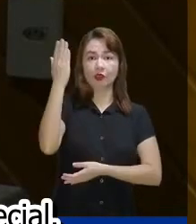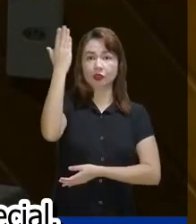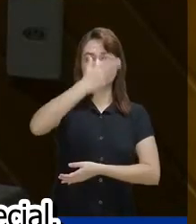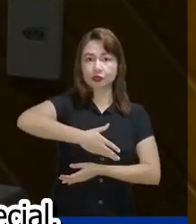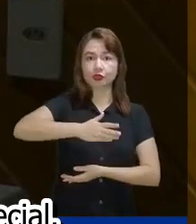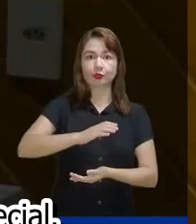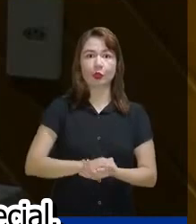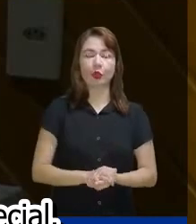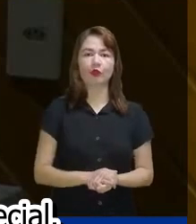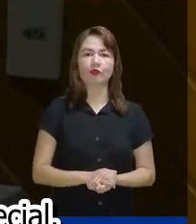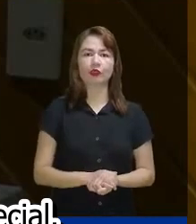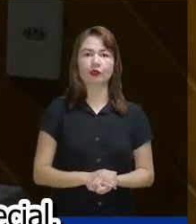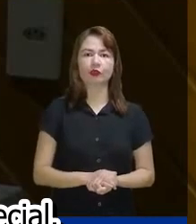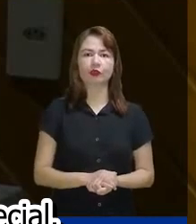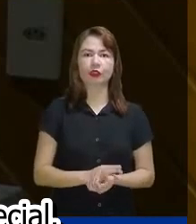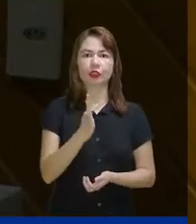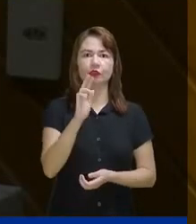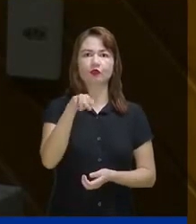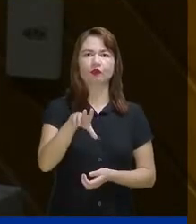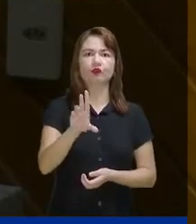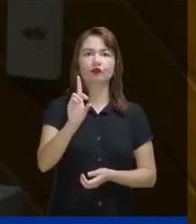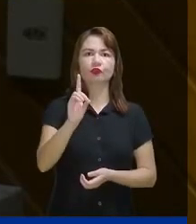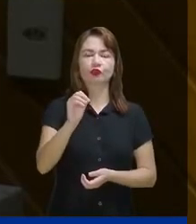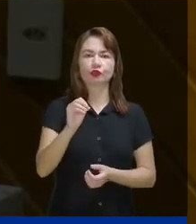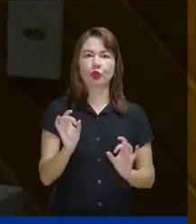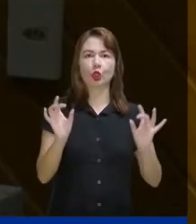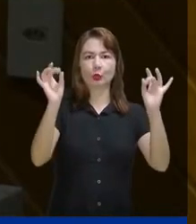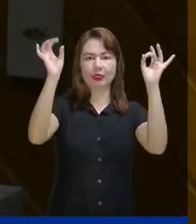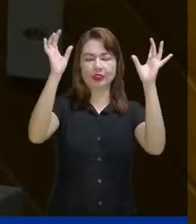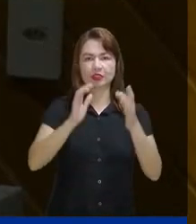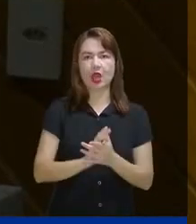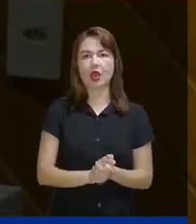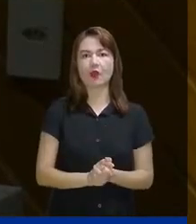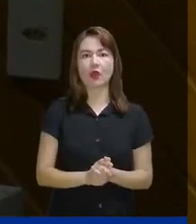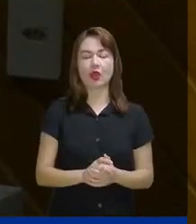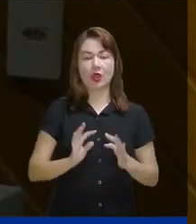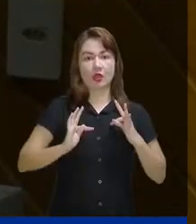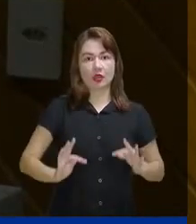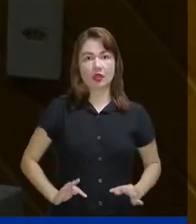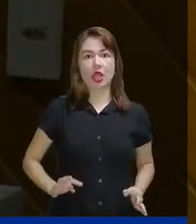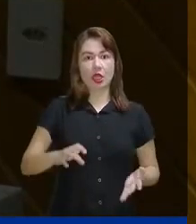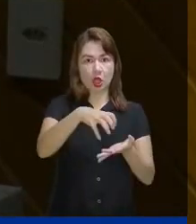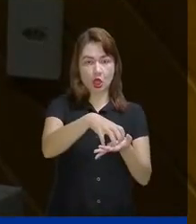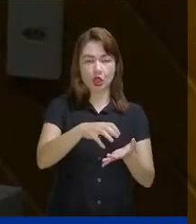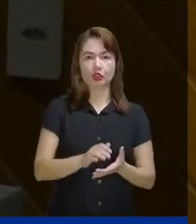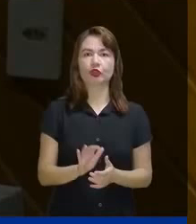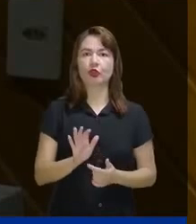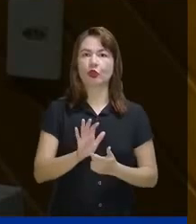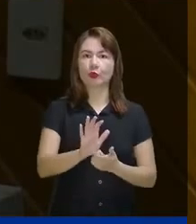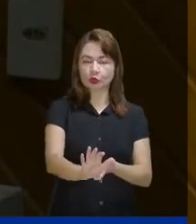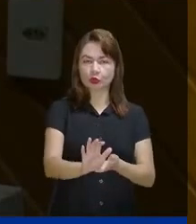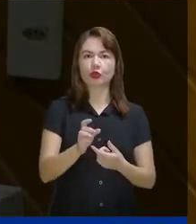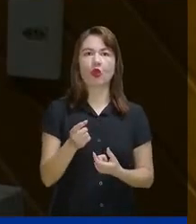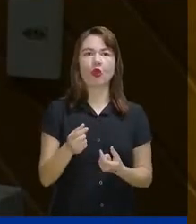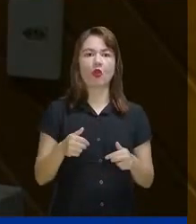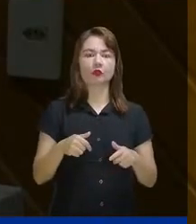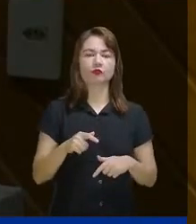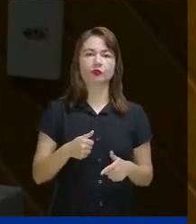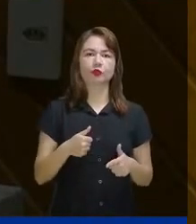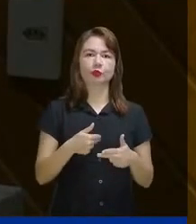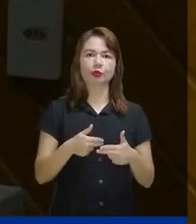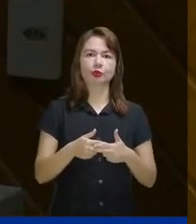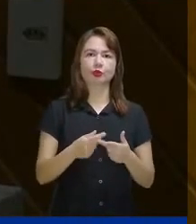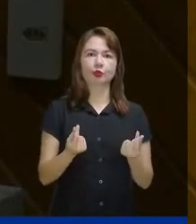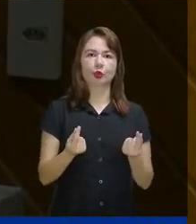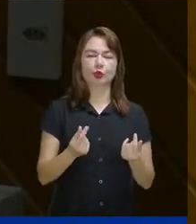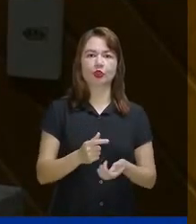comprovação de gastos com recursos do Fundo Especial. O órgão técnico apontou a irregularidade das despesas realizadas com recursos do Fundo Especial